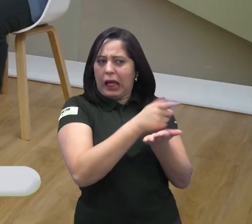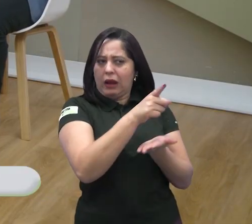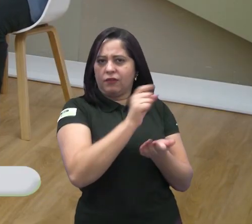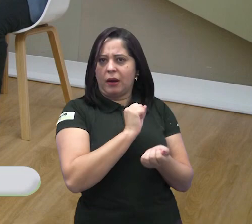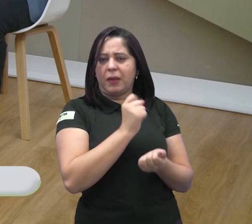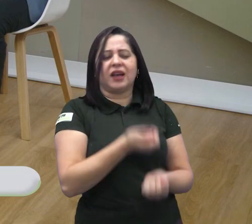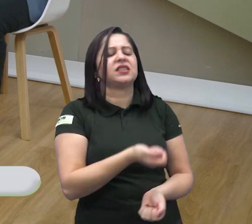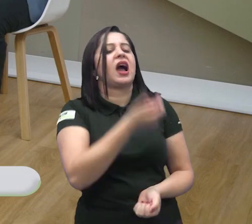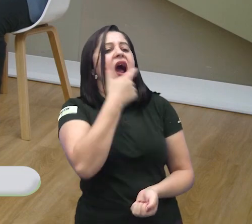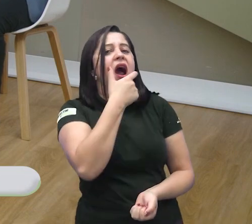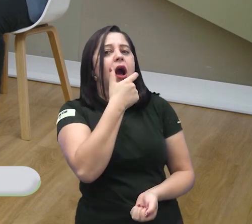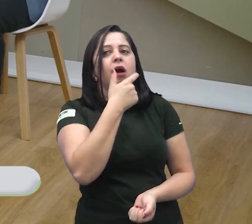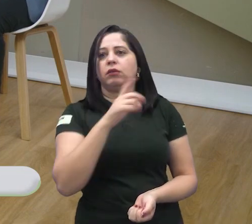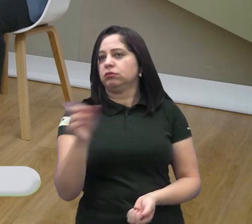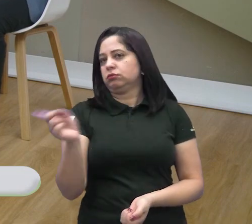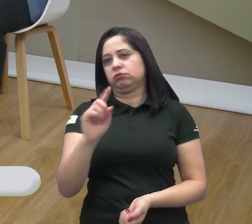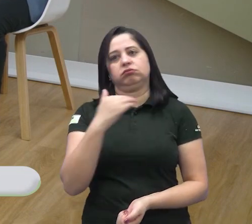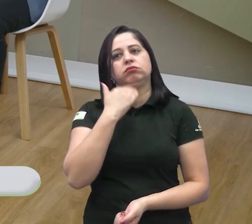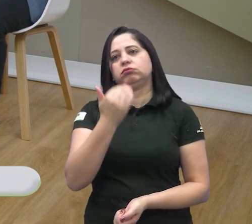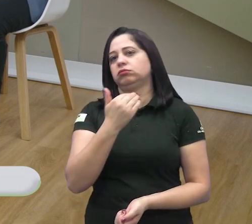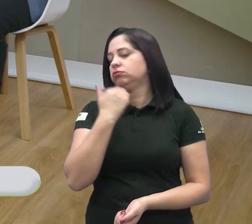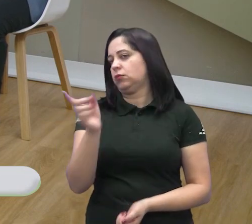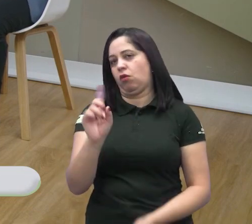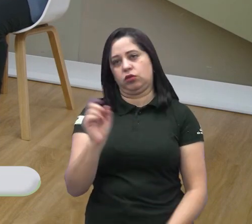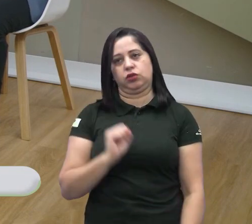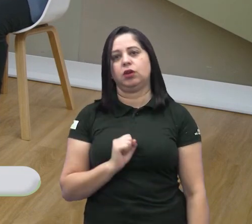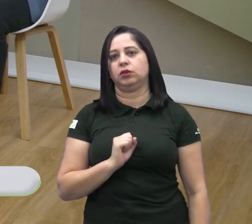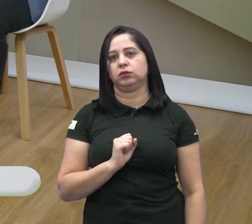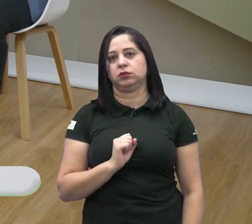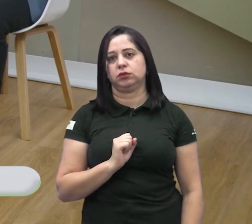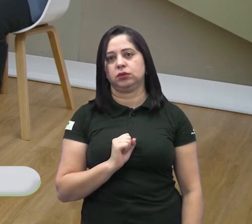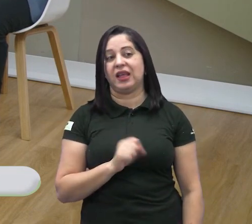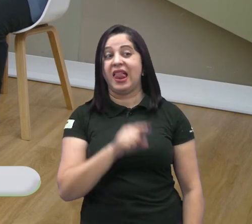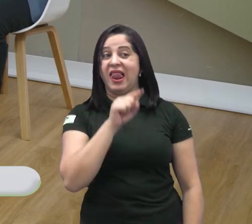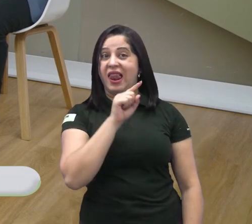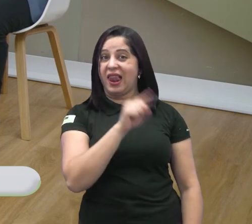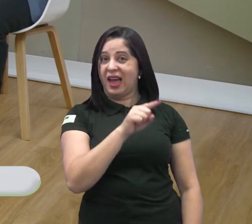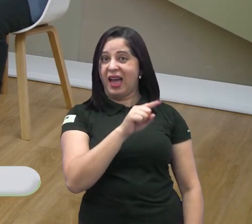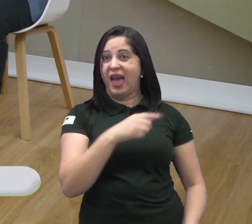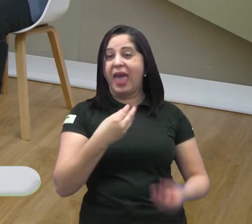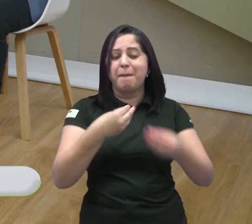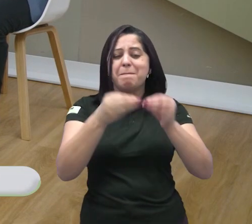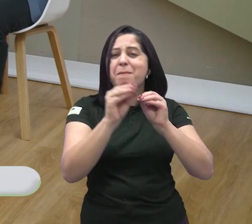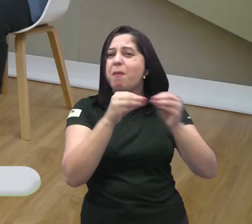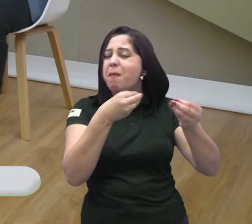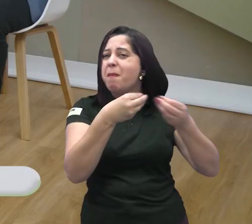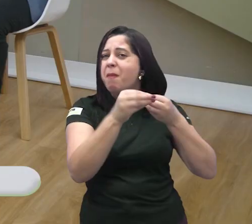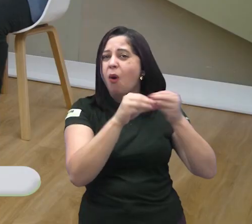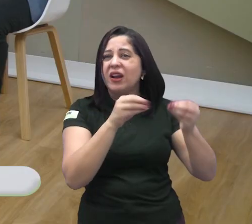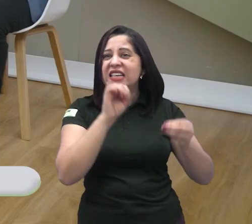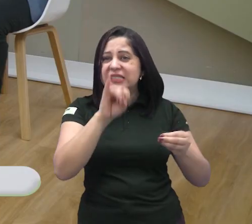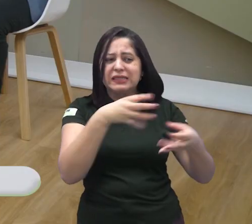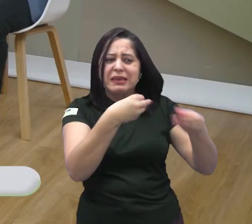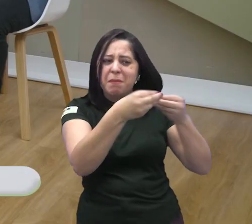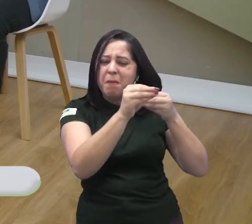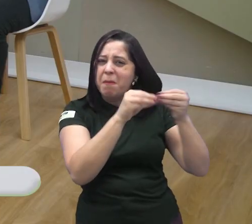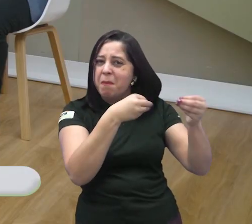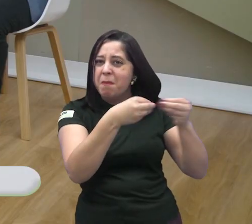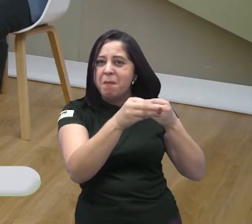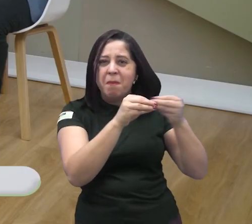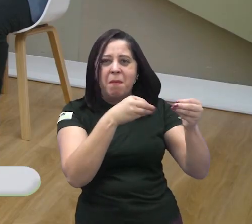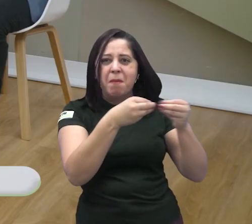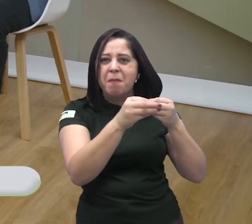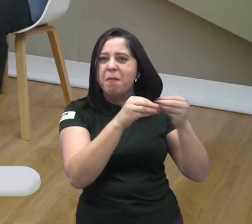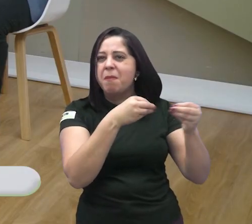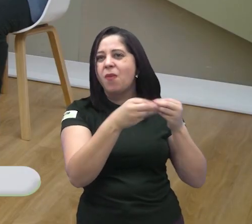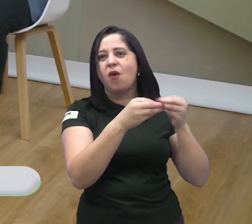farmácia, esquento numa água, ponho na minha boca? Aquilo não serve para bruxismo. Aquilo lá é uma placa de silicone mole. Quanto